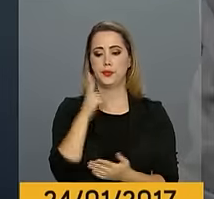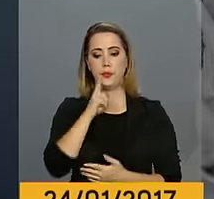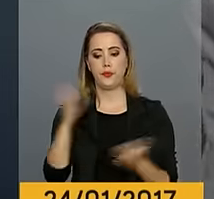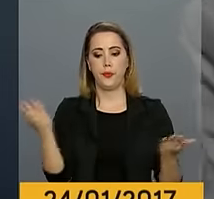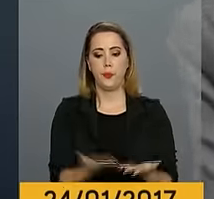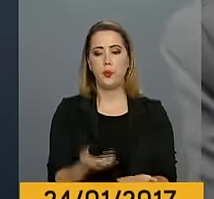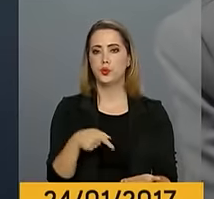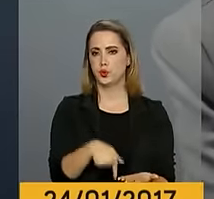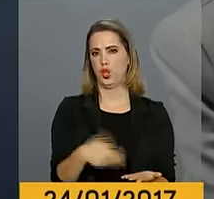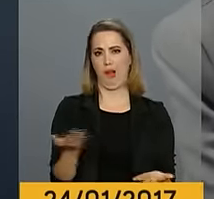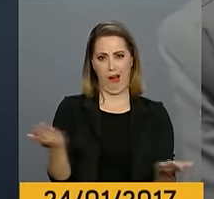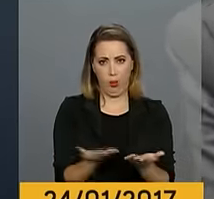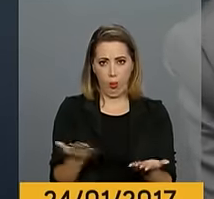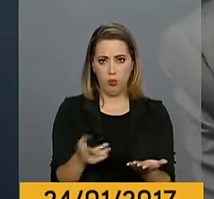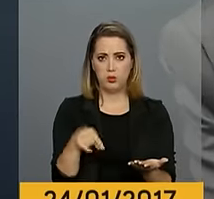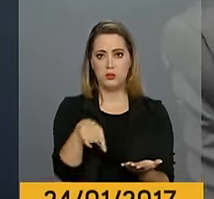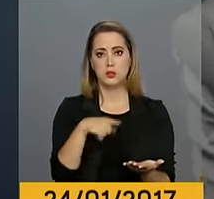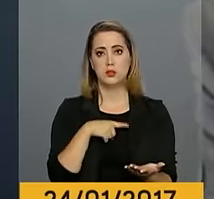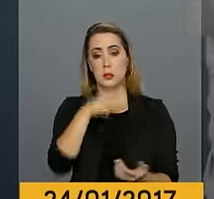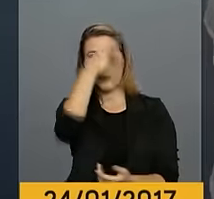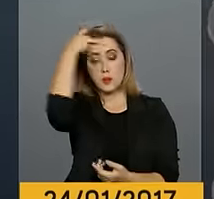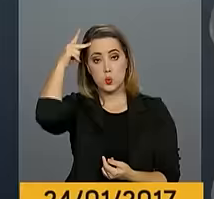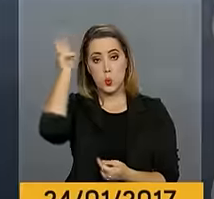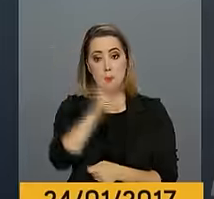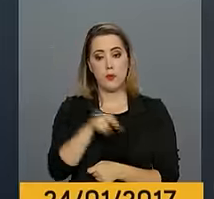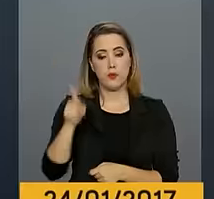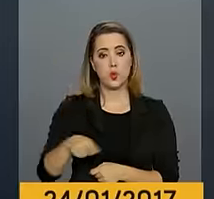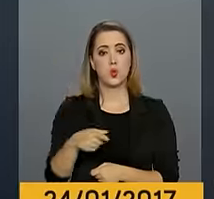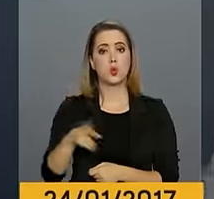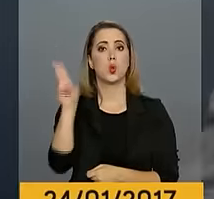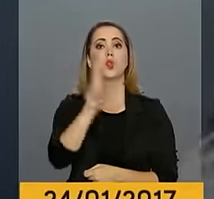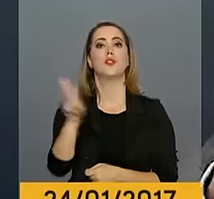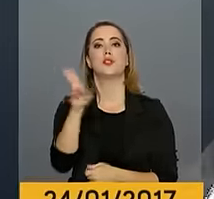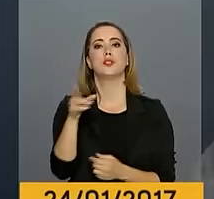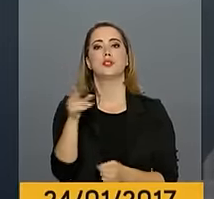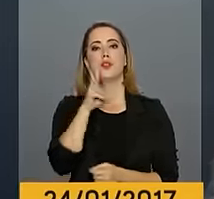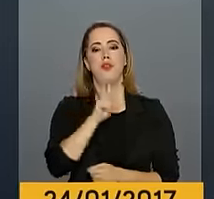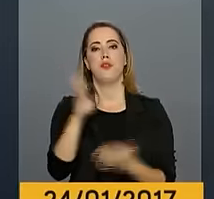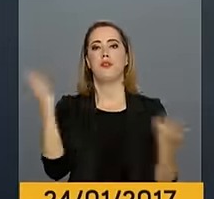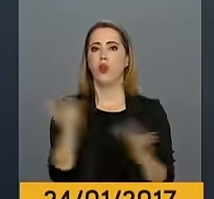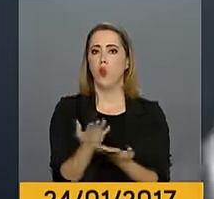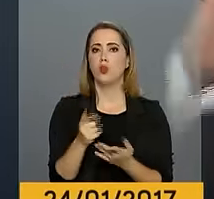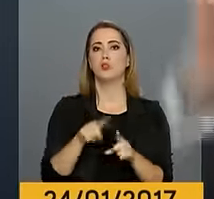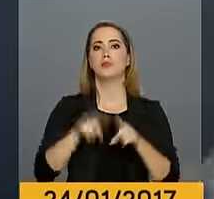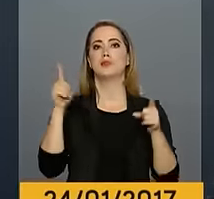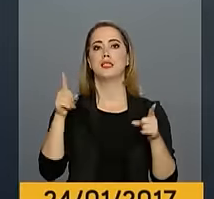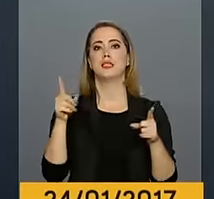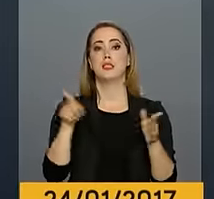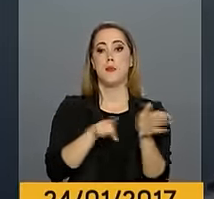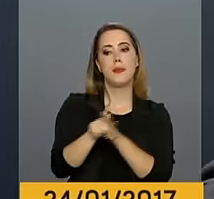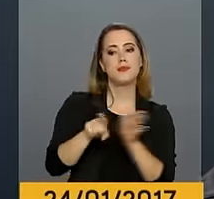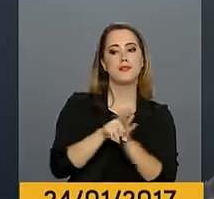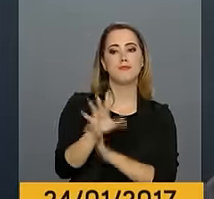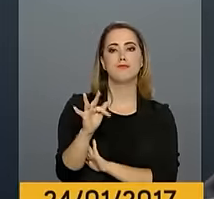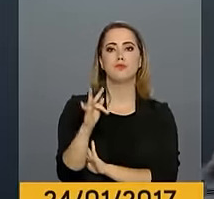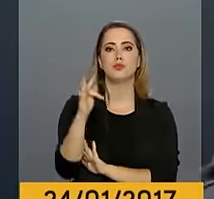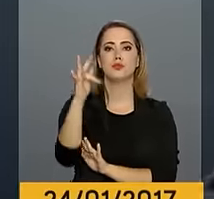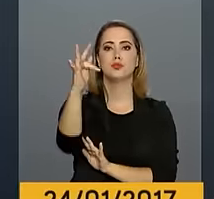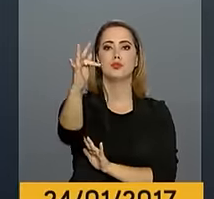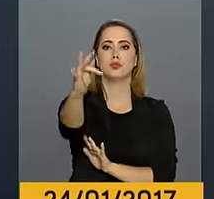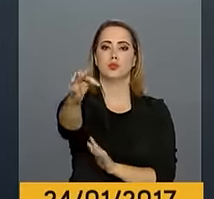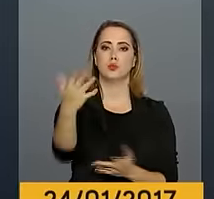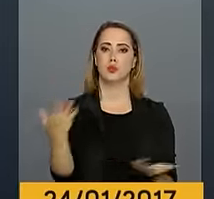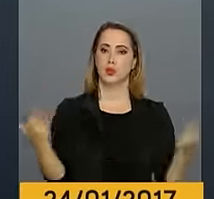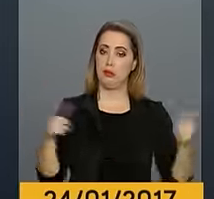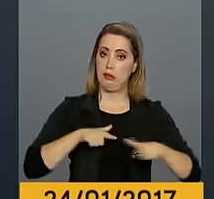que dá aula numa universidade focaliza o dia de hoje. Quem faz pesquisa está pensando no futuro. Age no